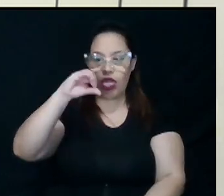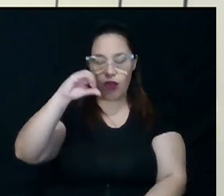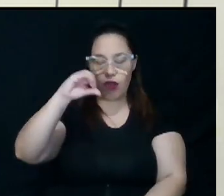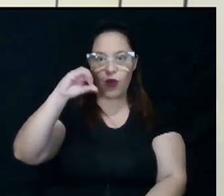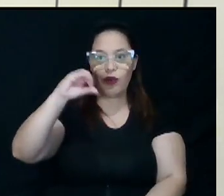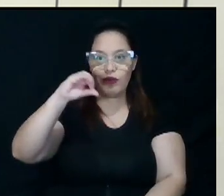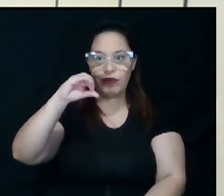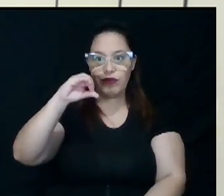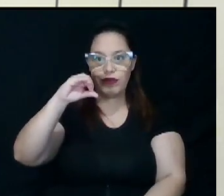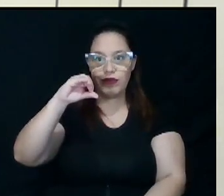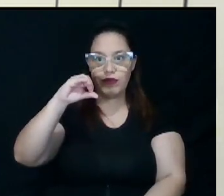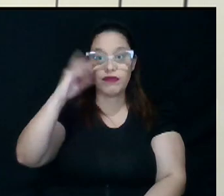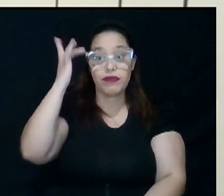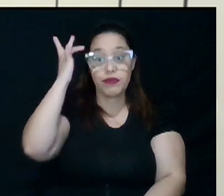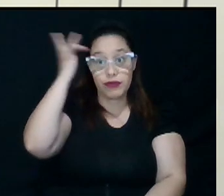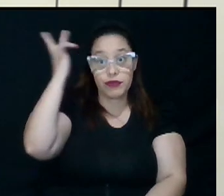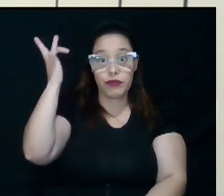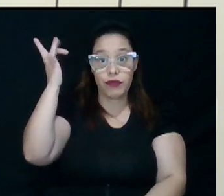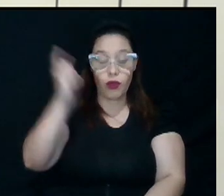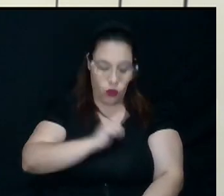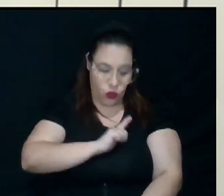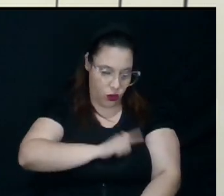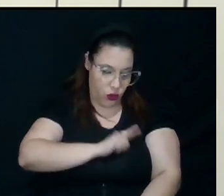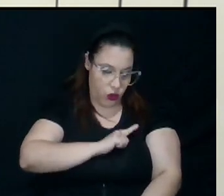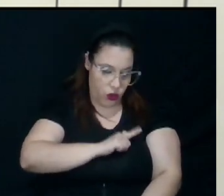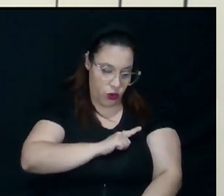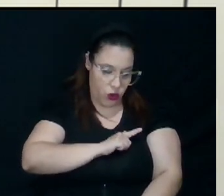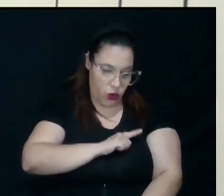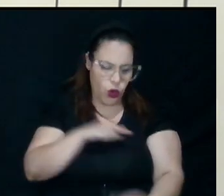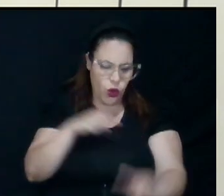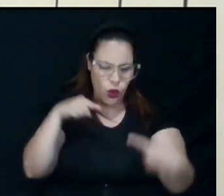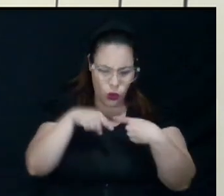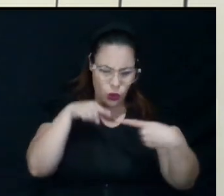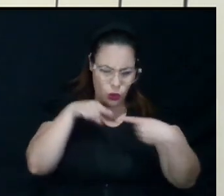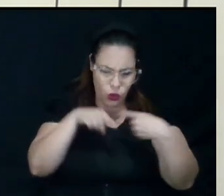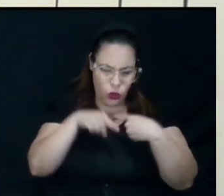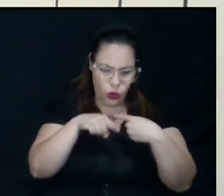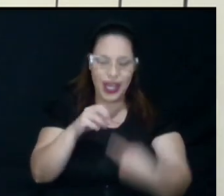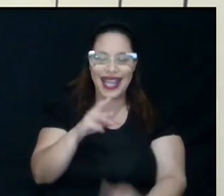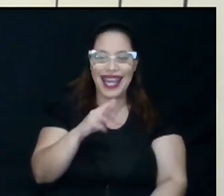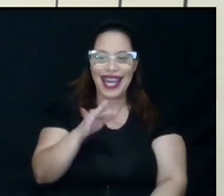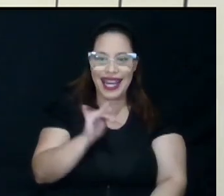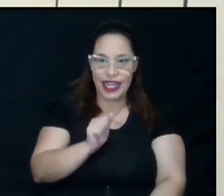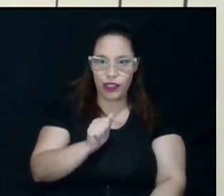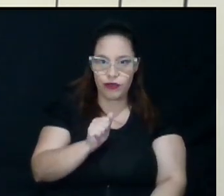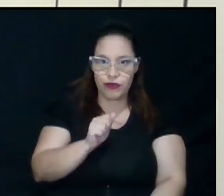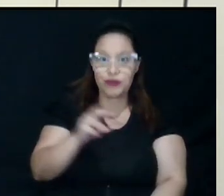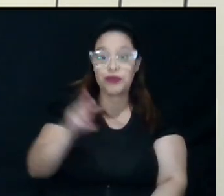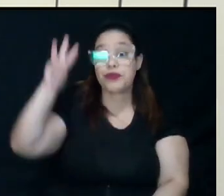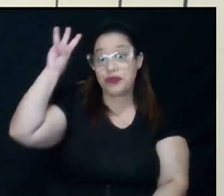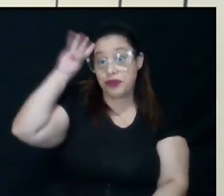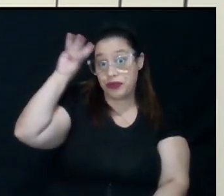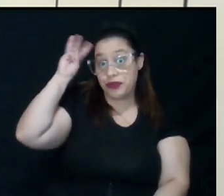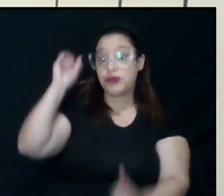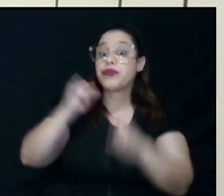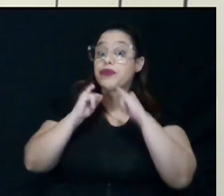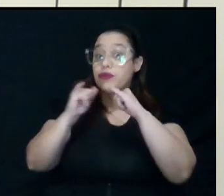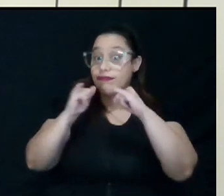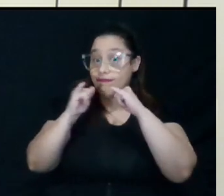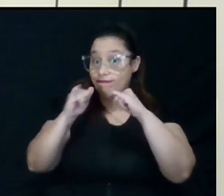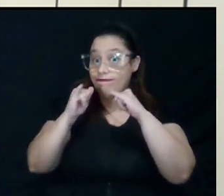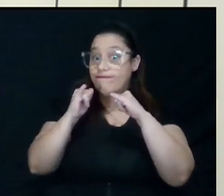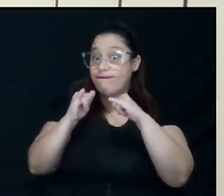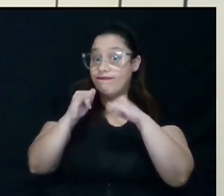Amanhã o Guarani enfrenta o Ceará, lá em Fortaleza. Então na terça-feira a gente fala mais sobre este confronto importante, porque se o